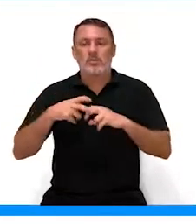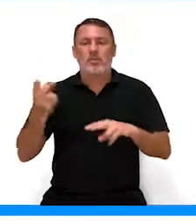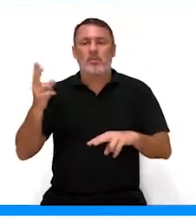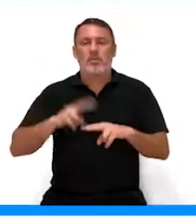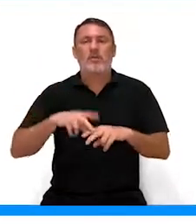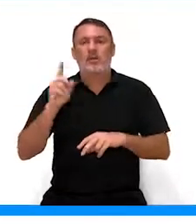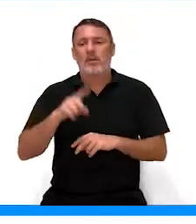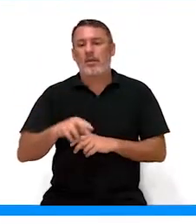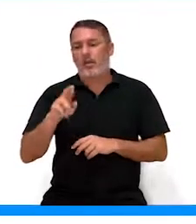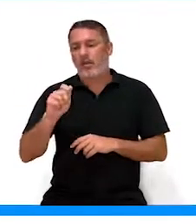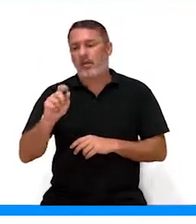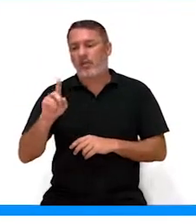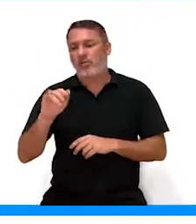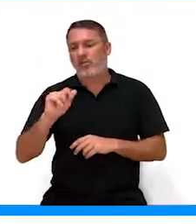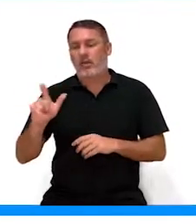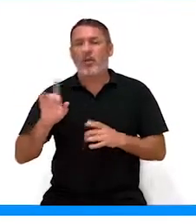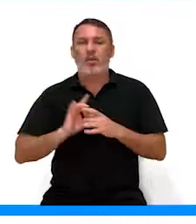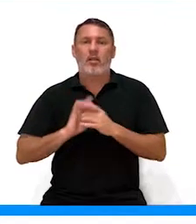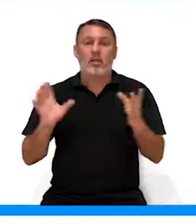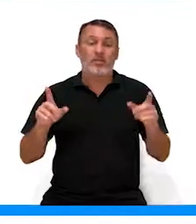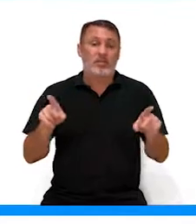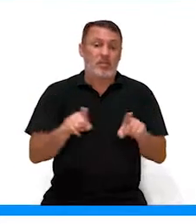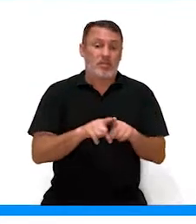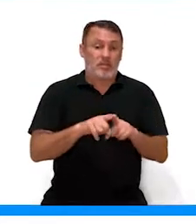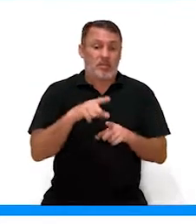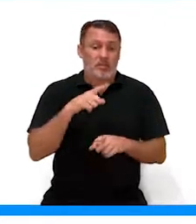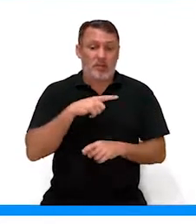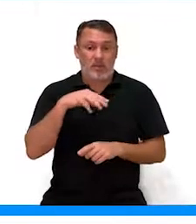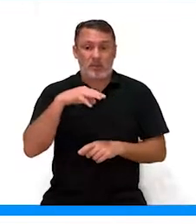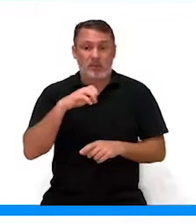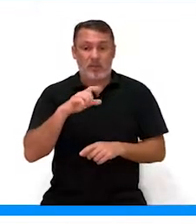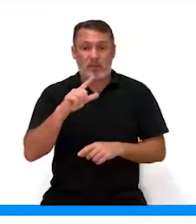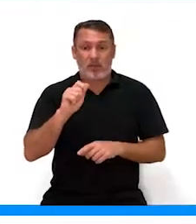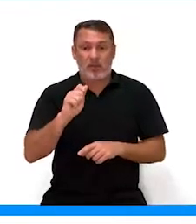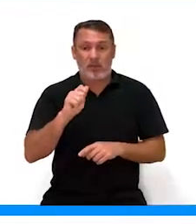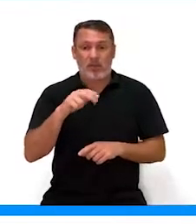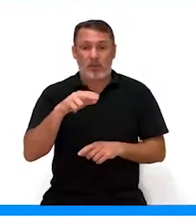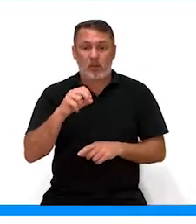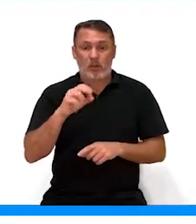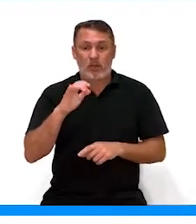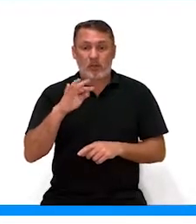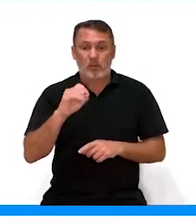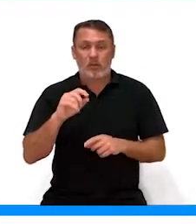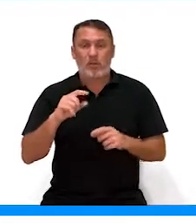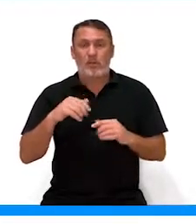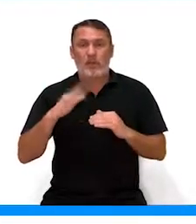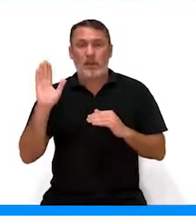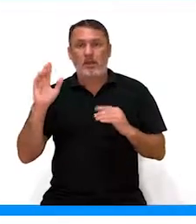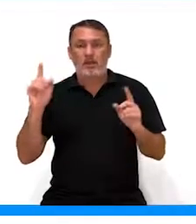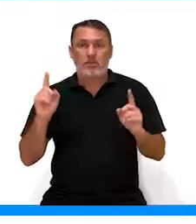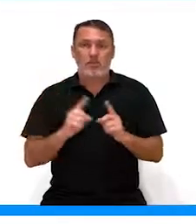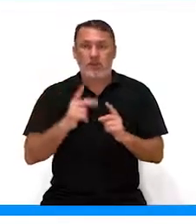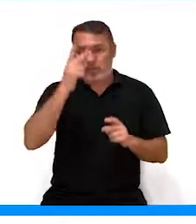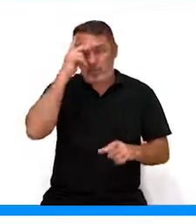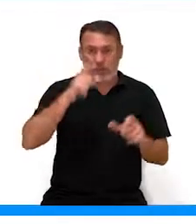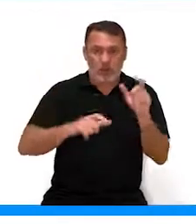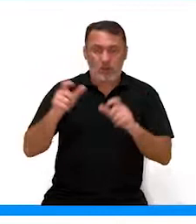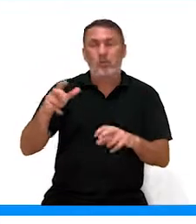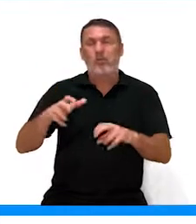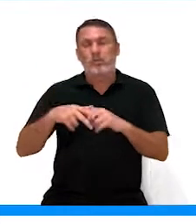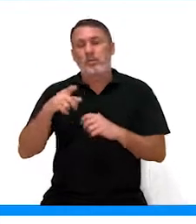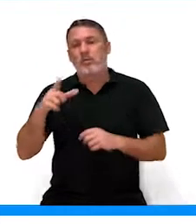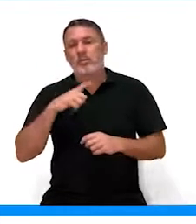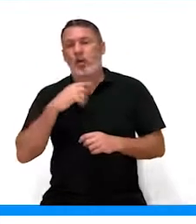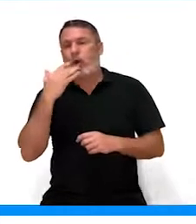Então, ela vai neutralizar os radicais livres. E a quantidade de melanócitos, ela vai ser maior ou menor